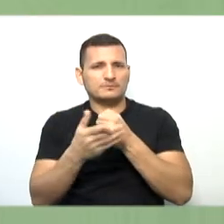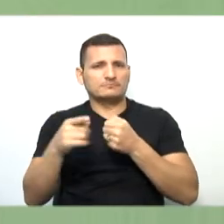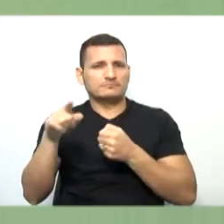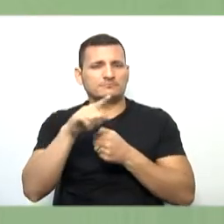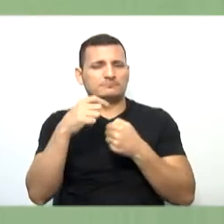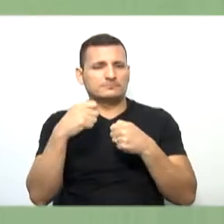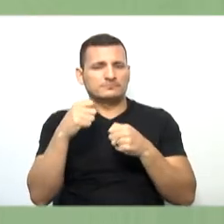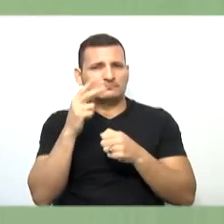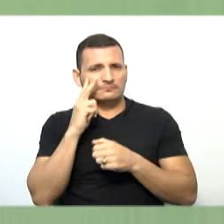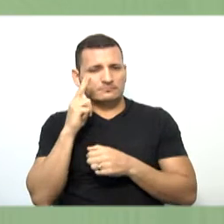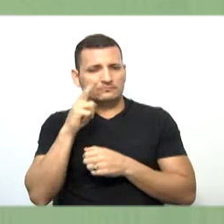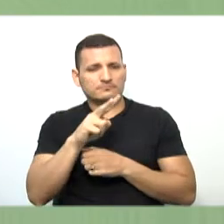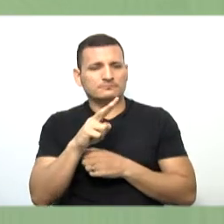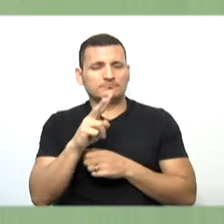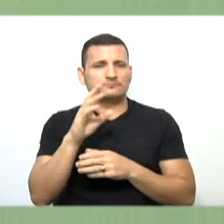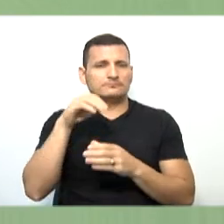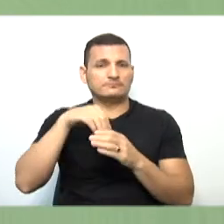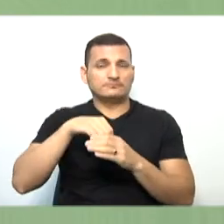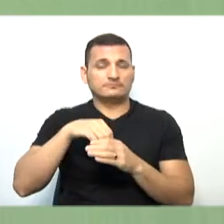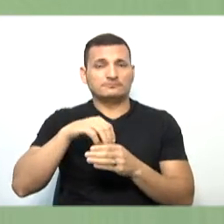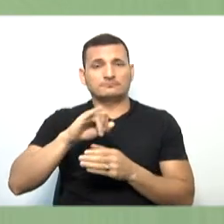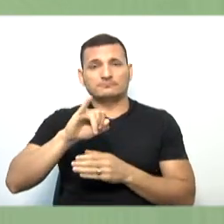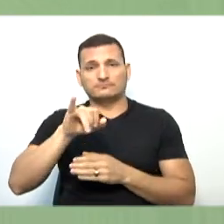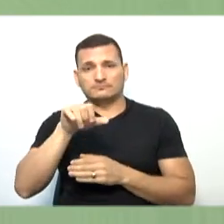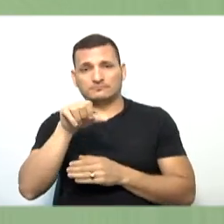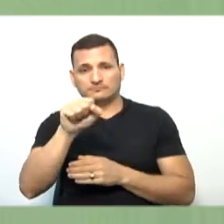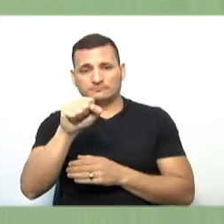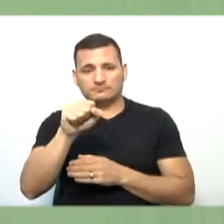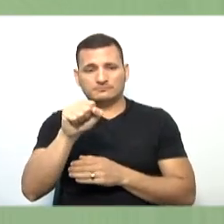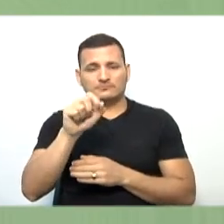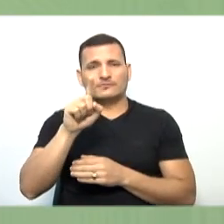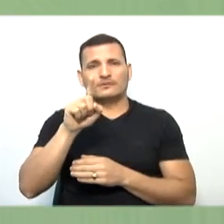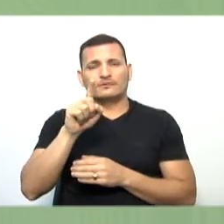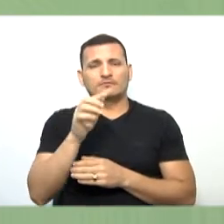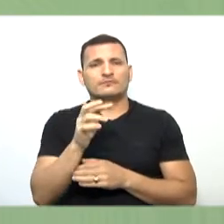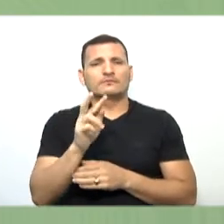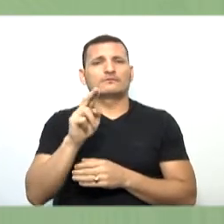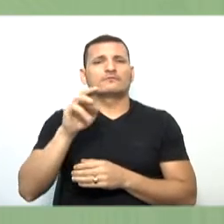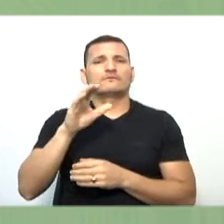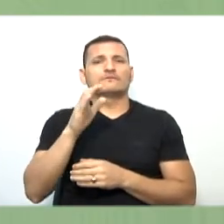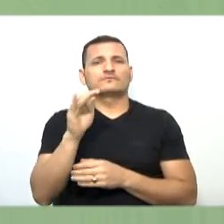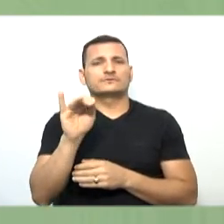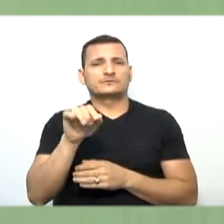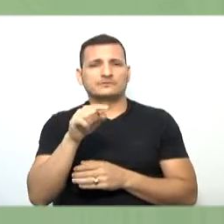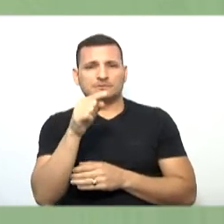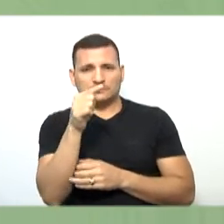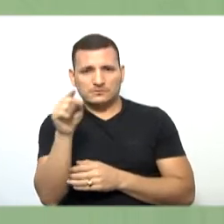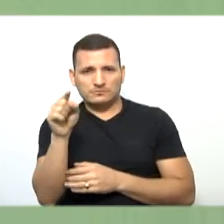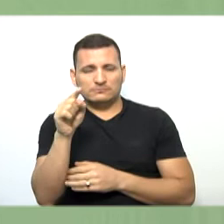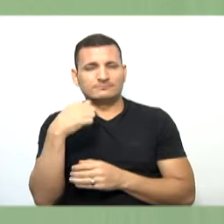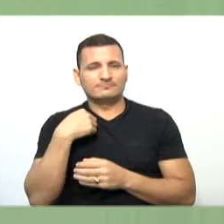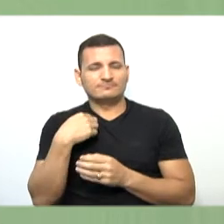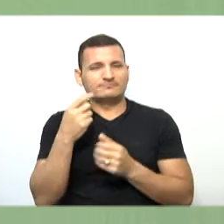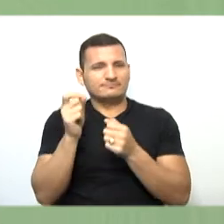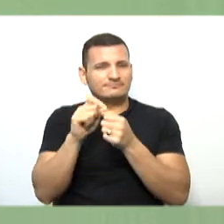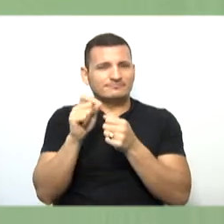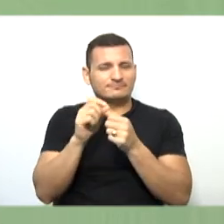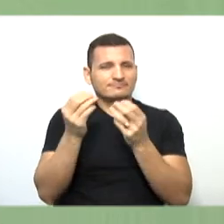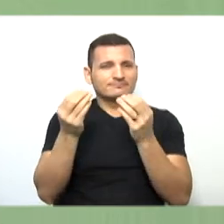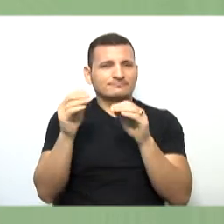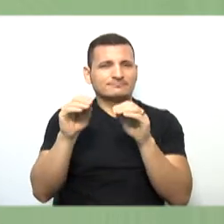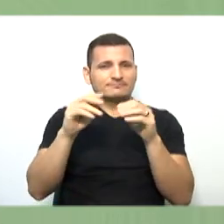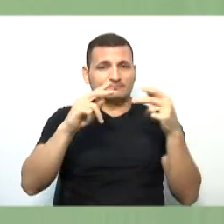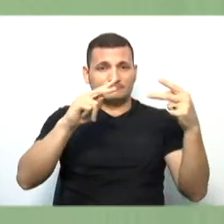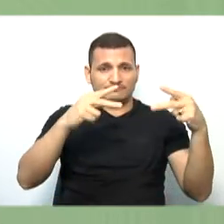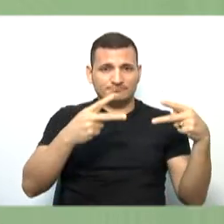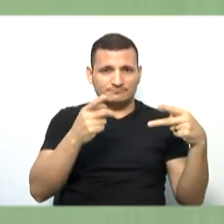ver dentro de JavaScript. São as funções, que foi o que eu acabei de fazer uma função lá no